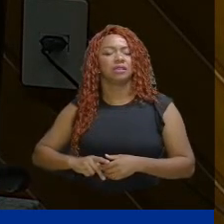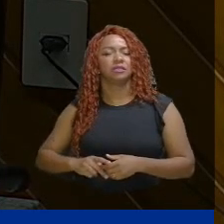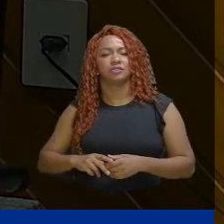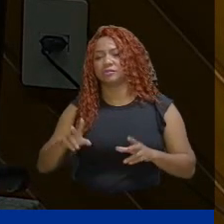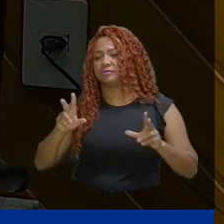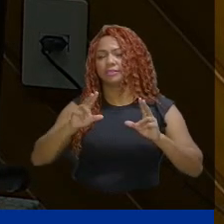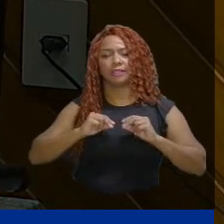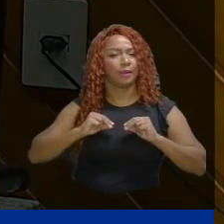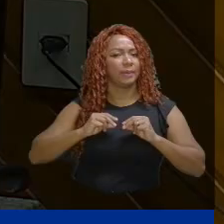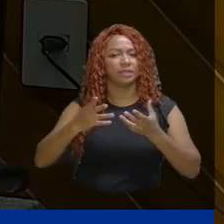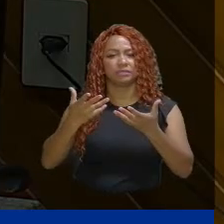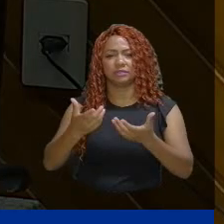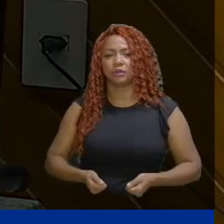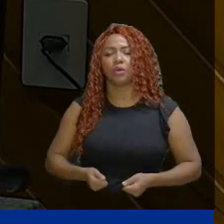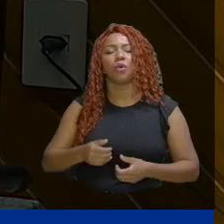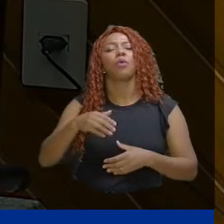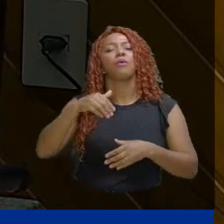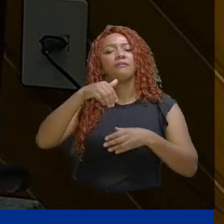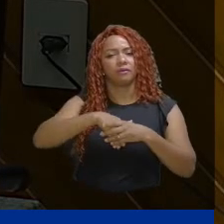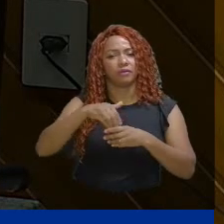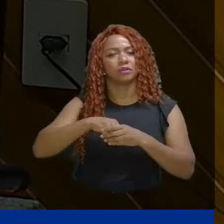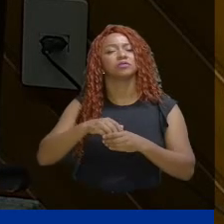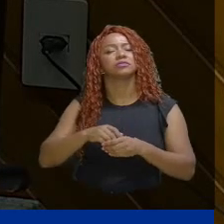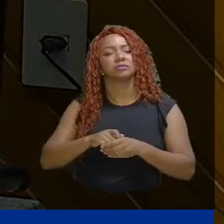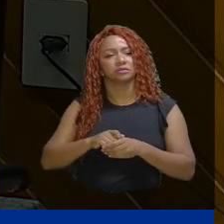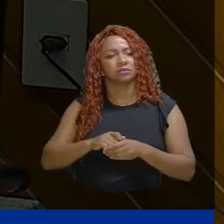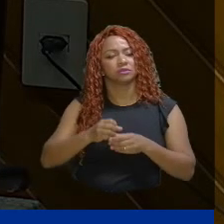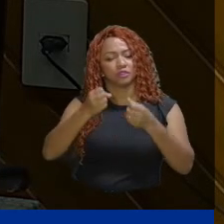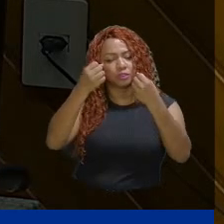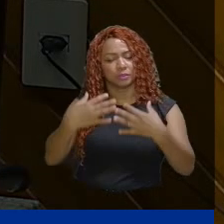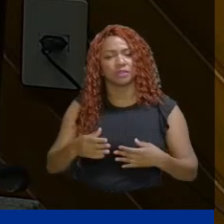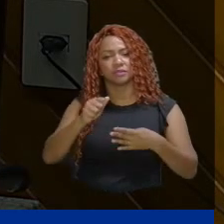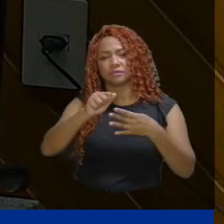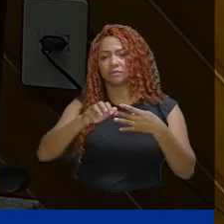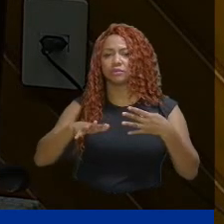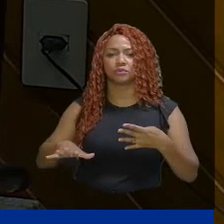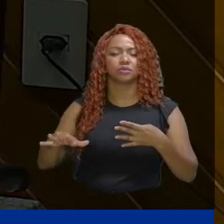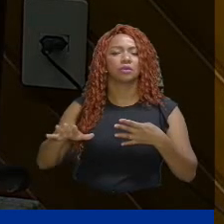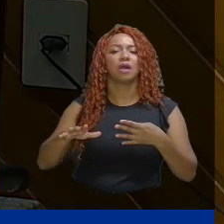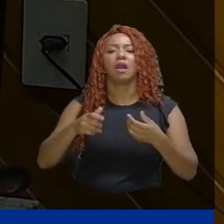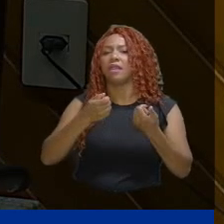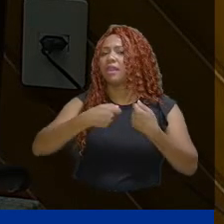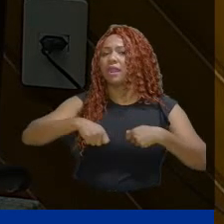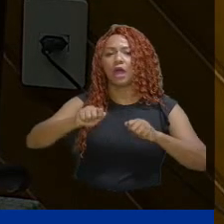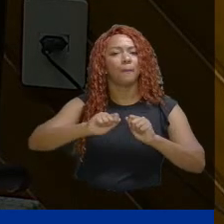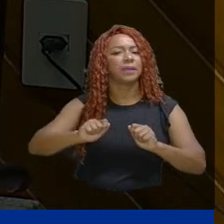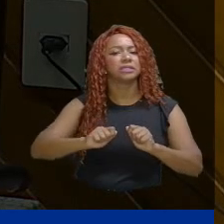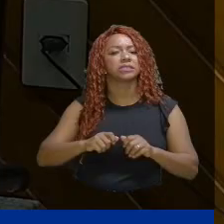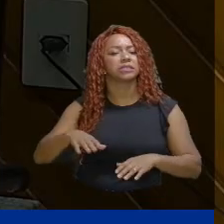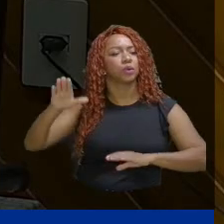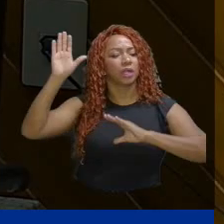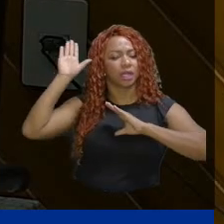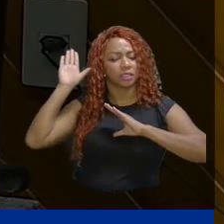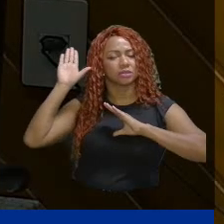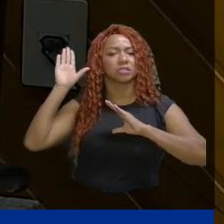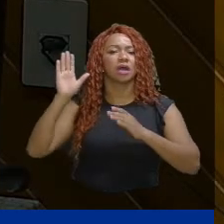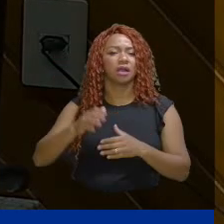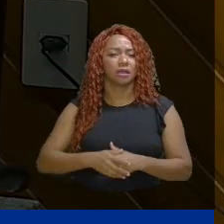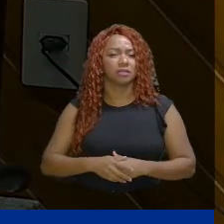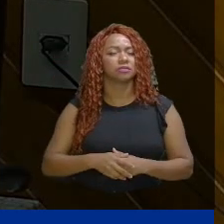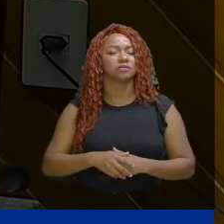O voto do relator cita a jurisprudência, segundo o qual não é necessário que o candidato pratique diretamente o